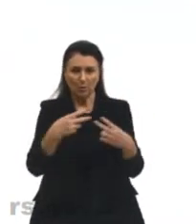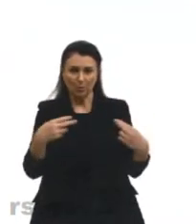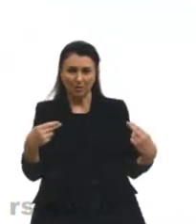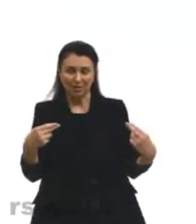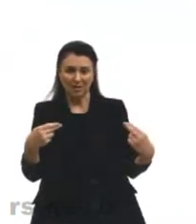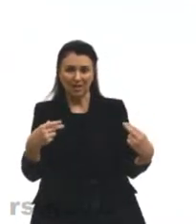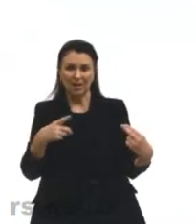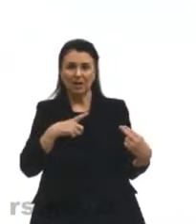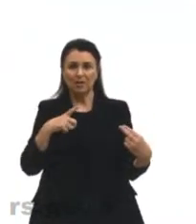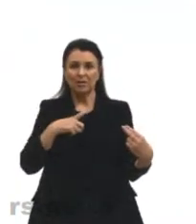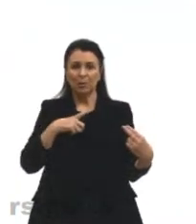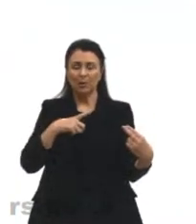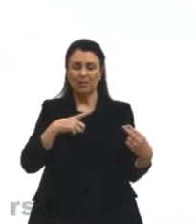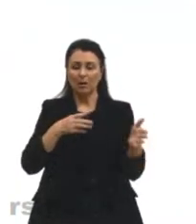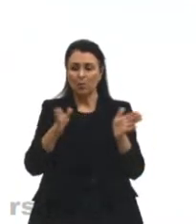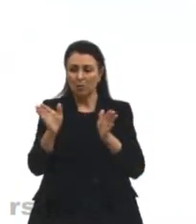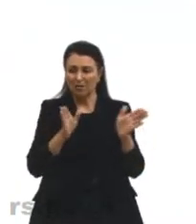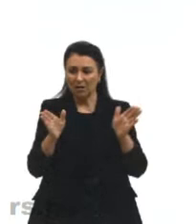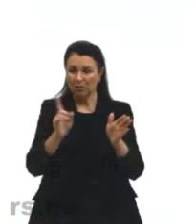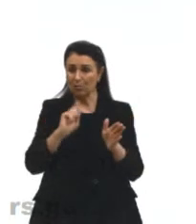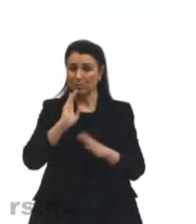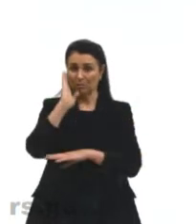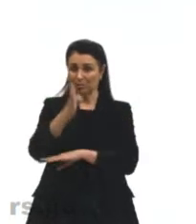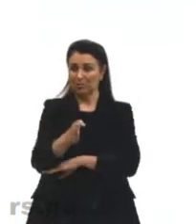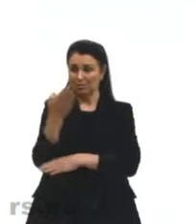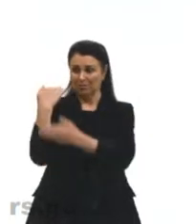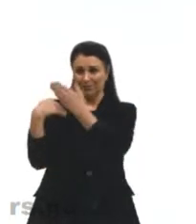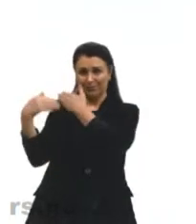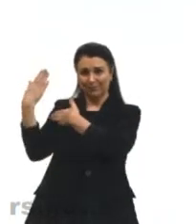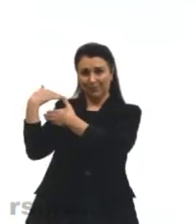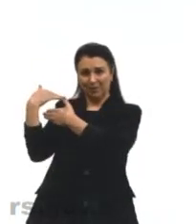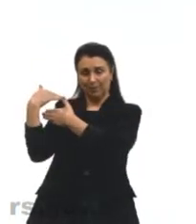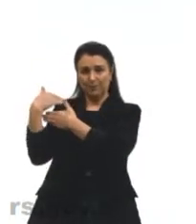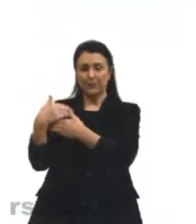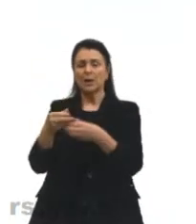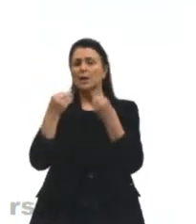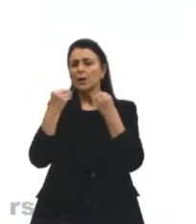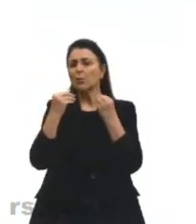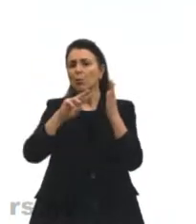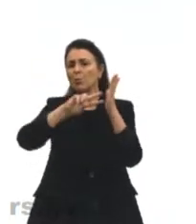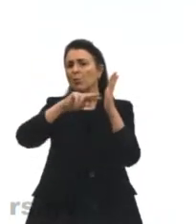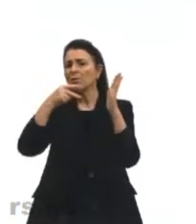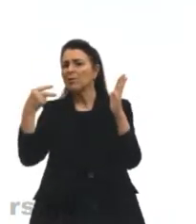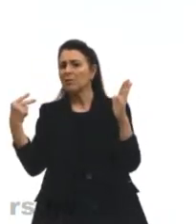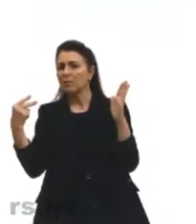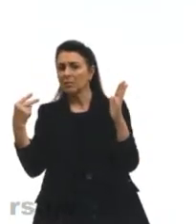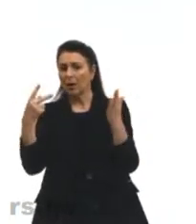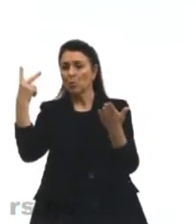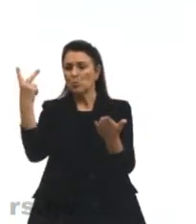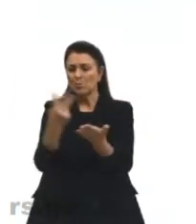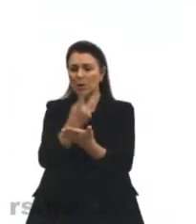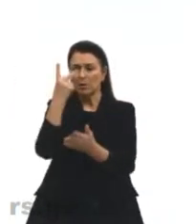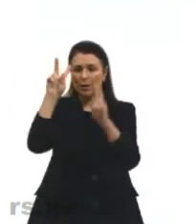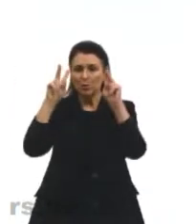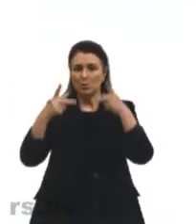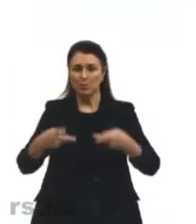indireto esse passado e as formas que a gente pode interpretar os acontecimentos humanos